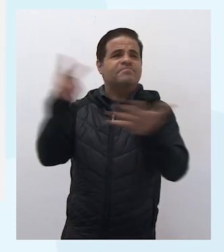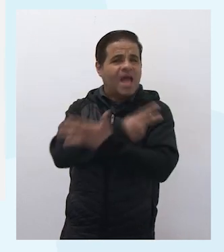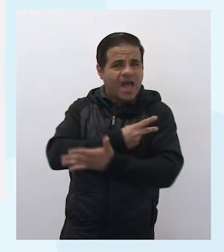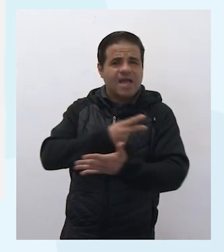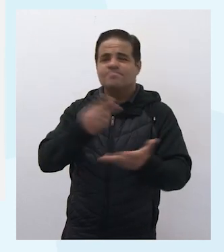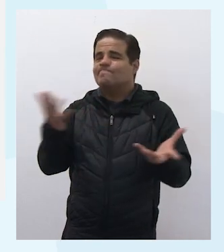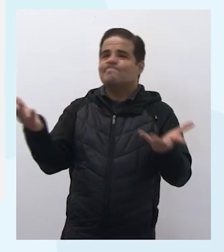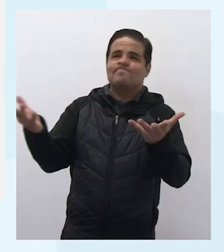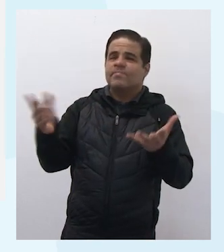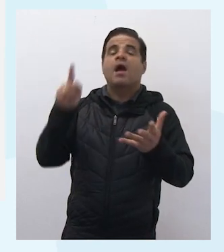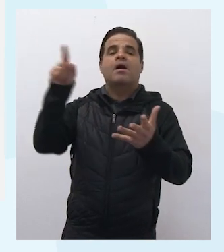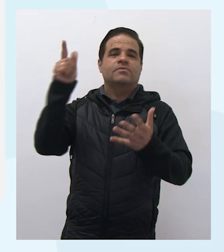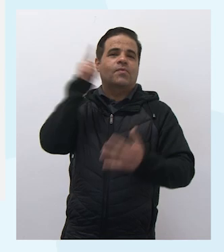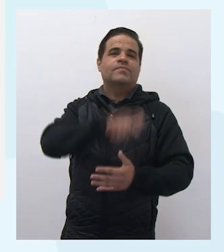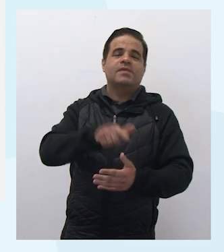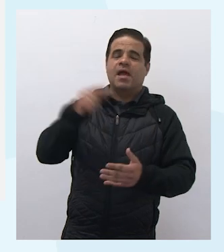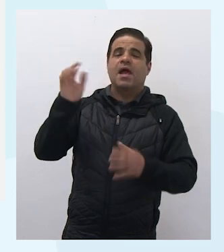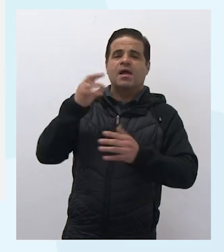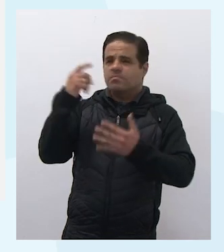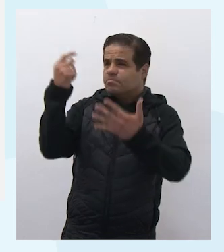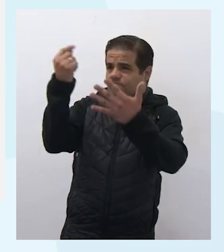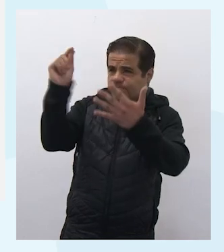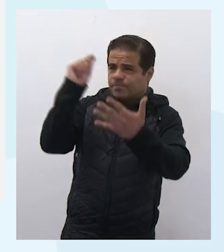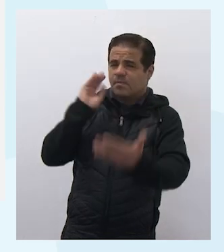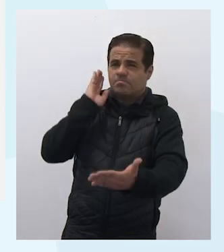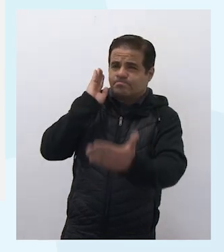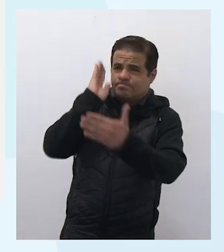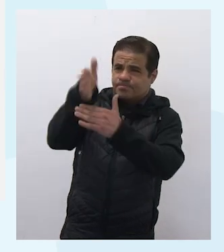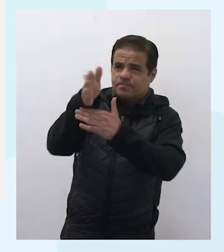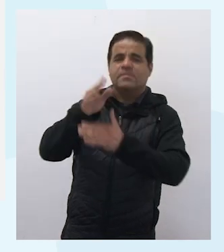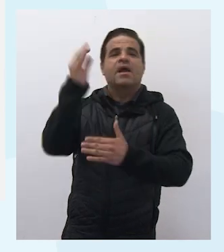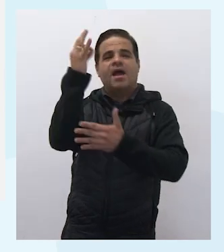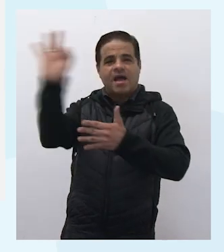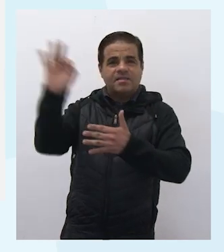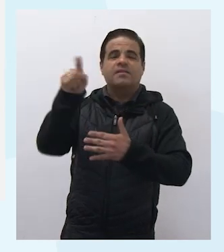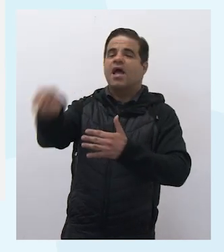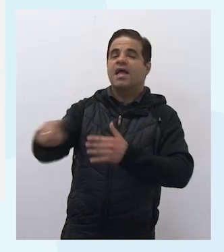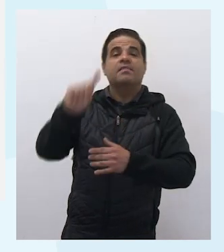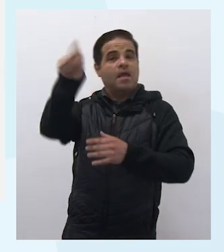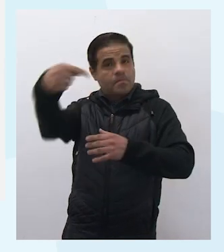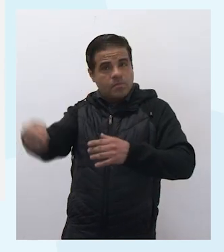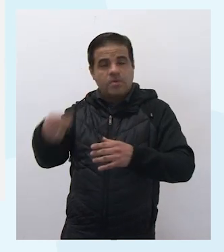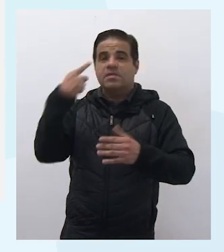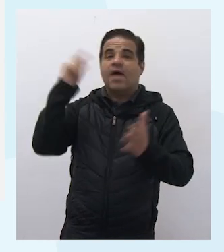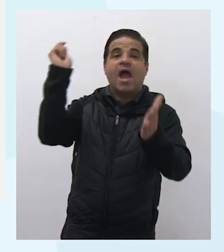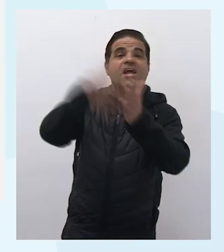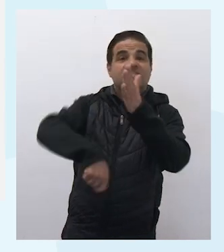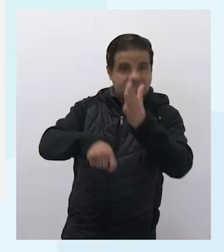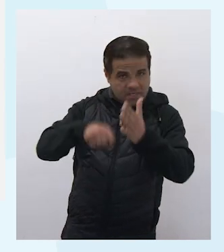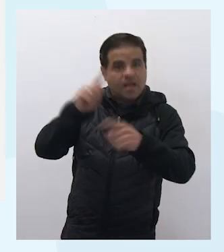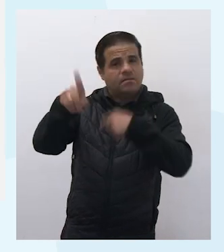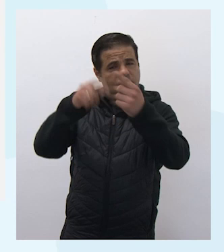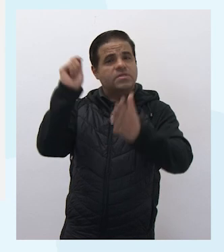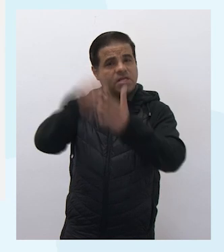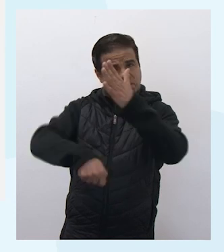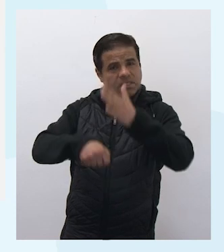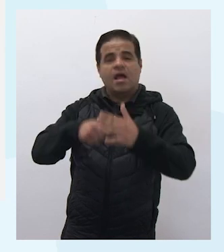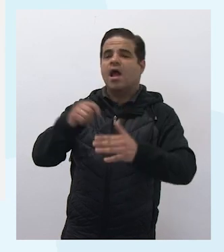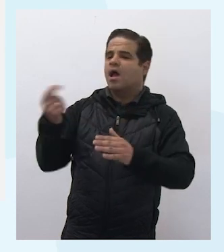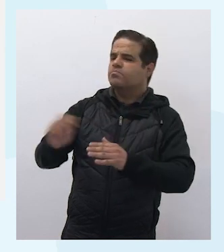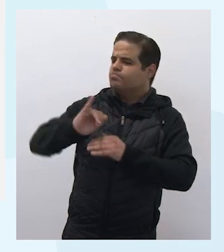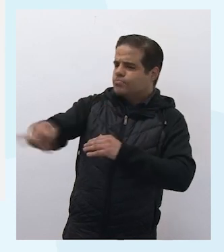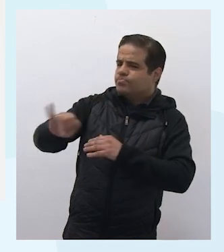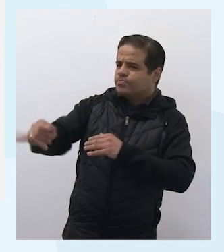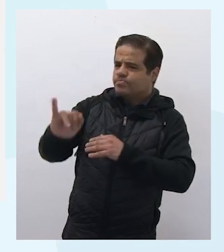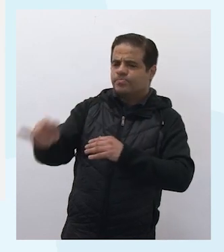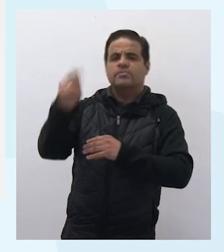deveria, você consegue acertar, né? Depois você vai registrar e contar